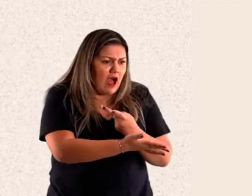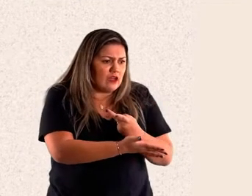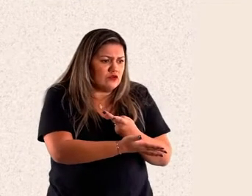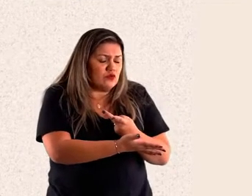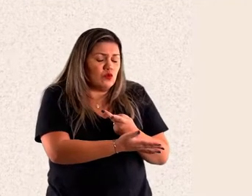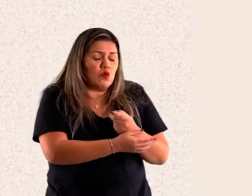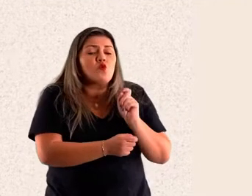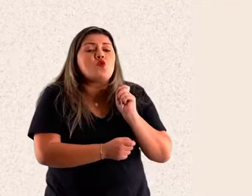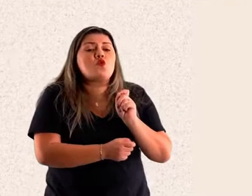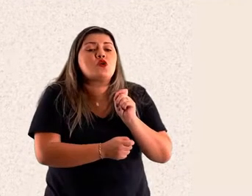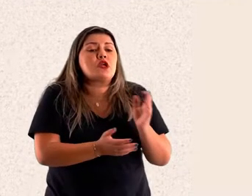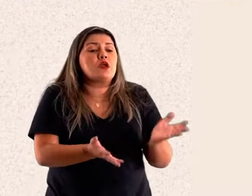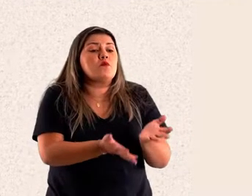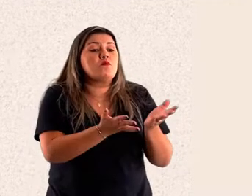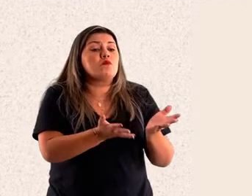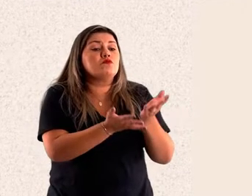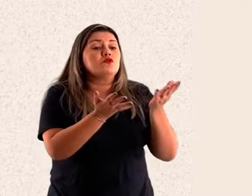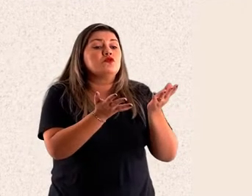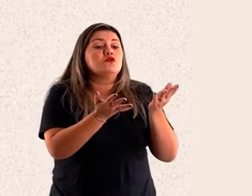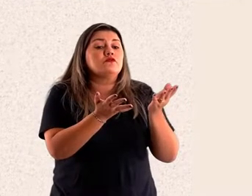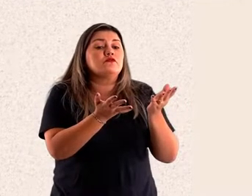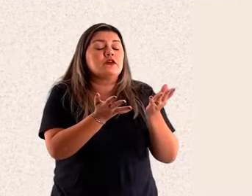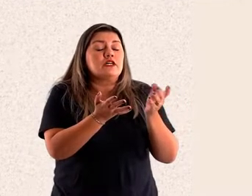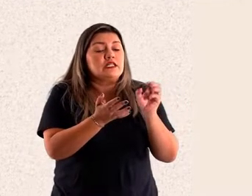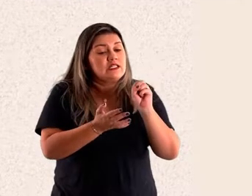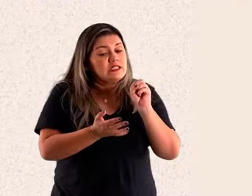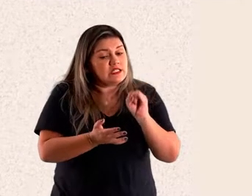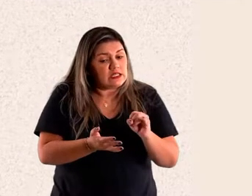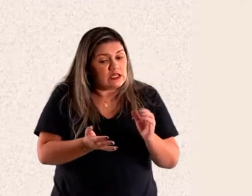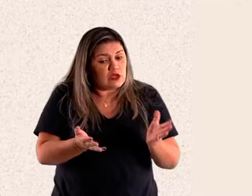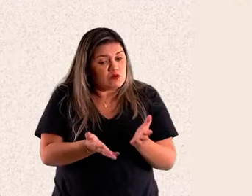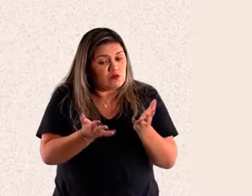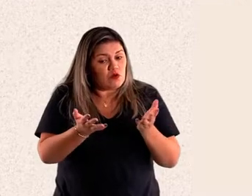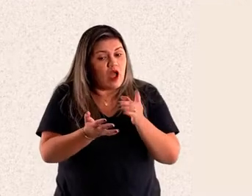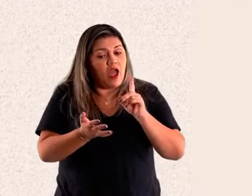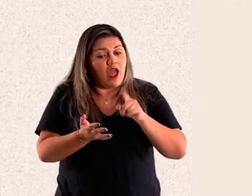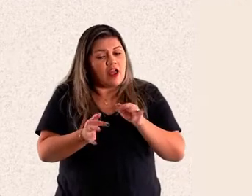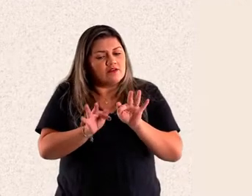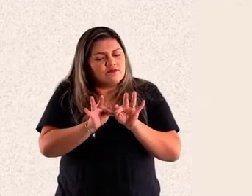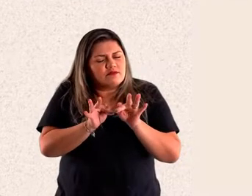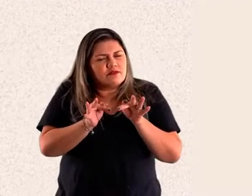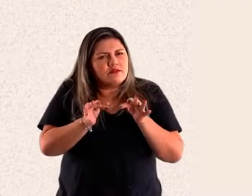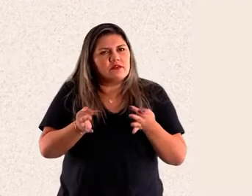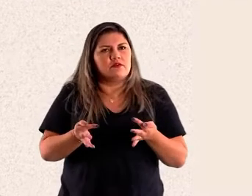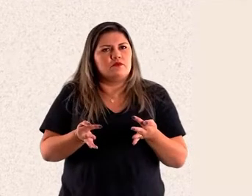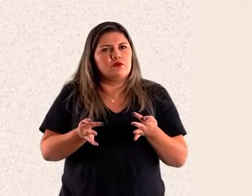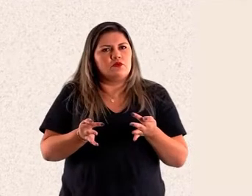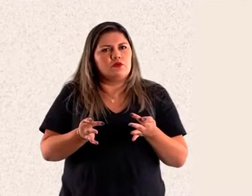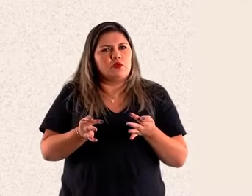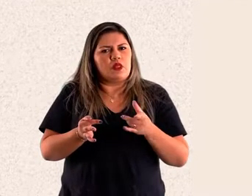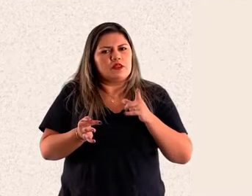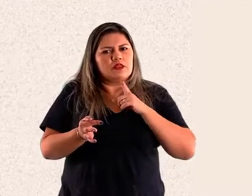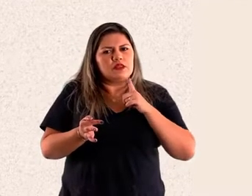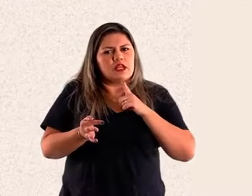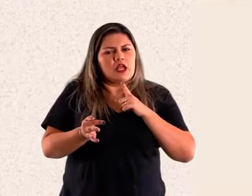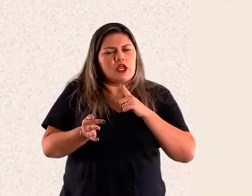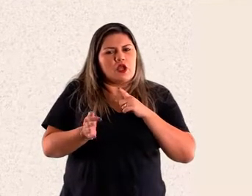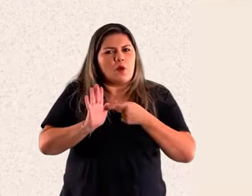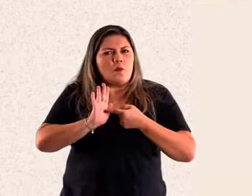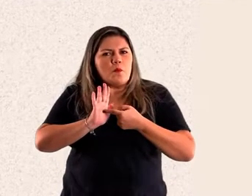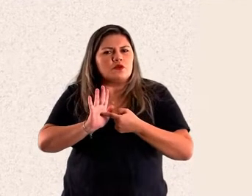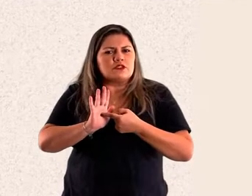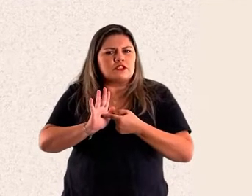se a minha motivação a motivação genuína que uma um propósito que é